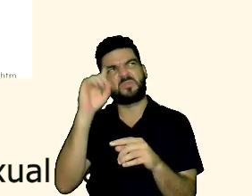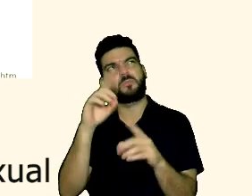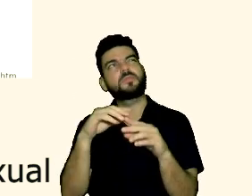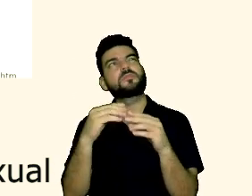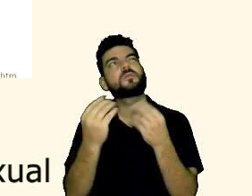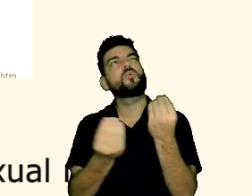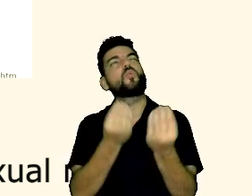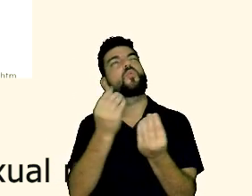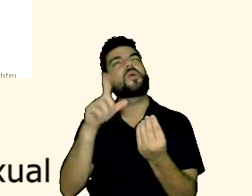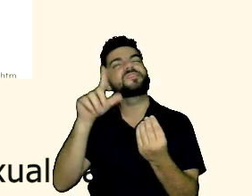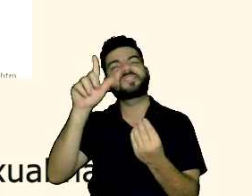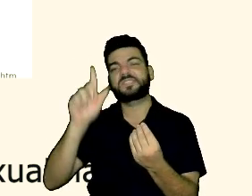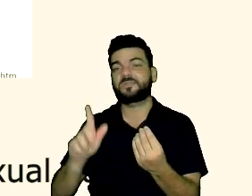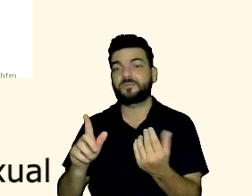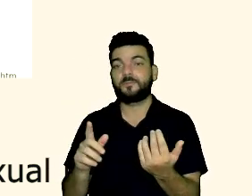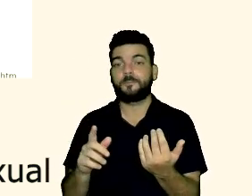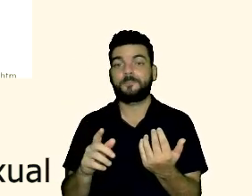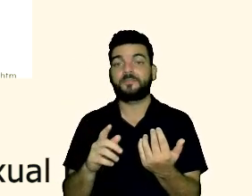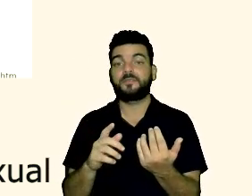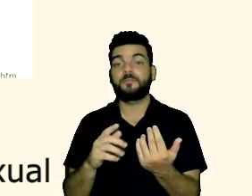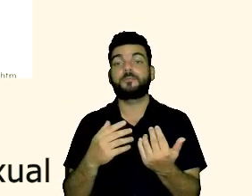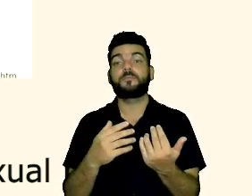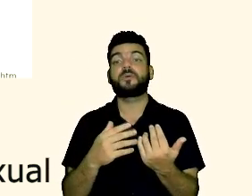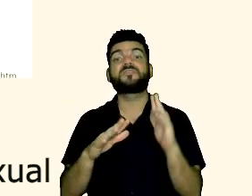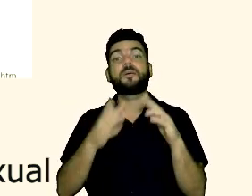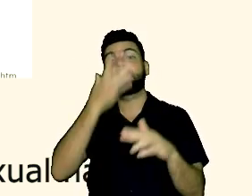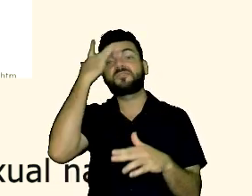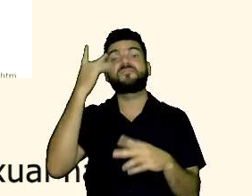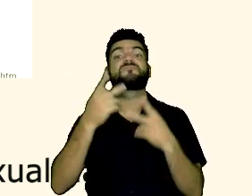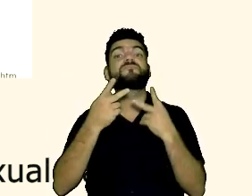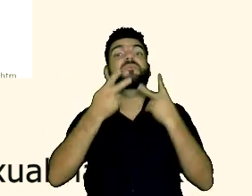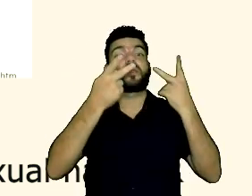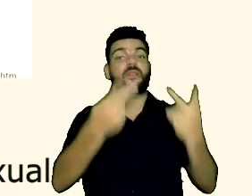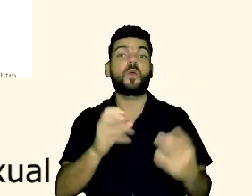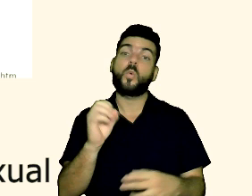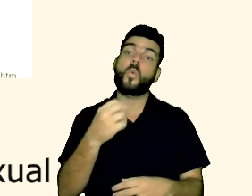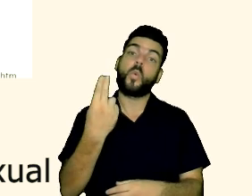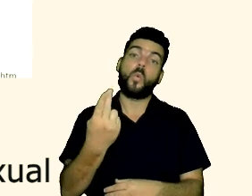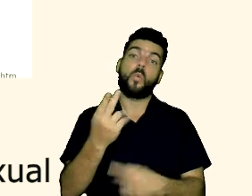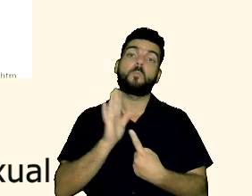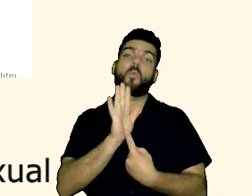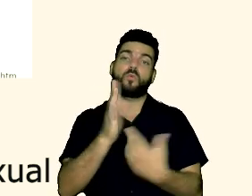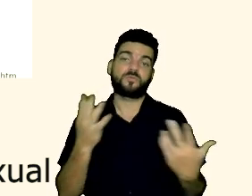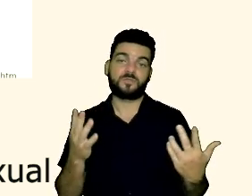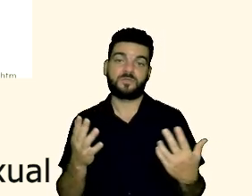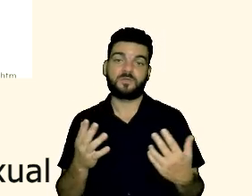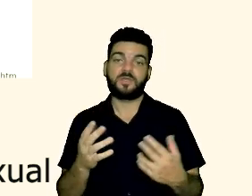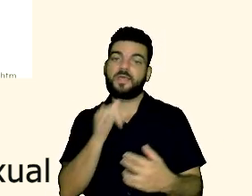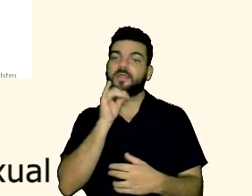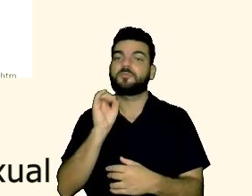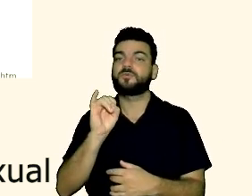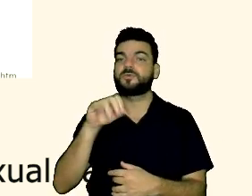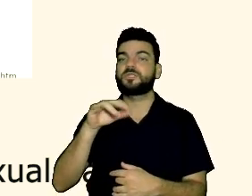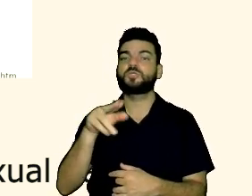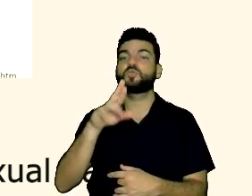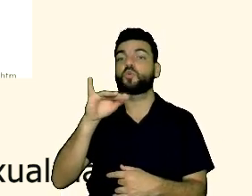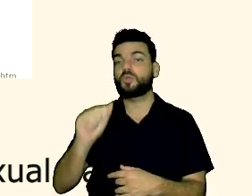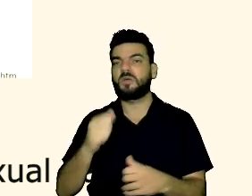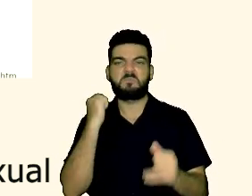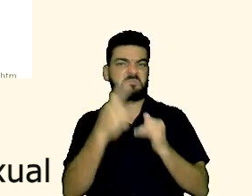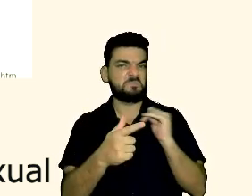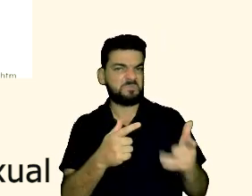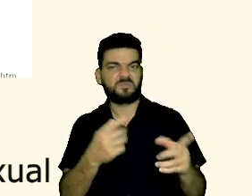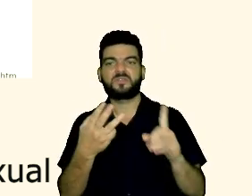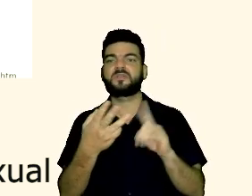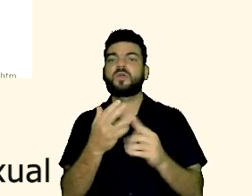e comportamentos, como nós temos aqui a injúria, os xingamentos, a manipulação, que estabelece uma comunicação turva